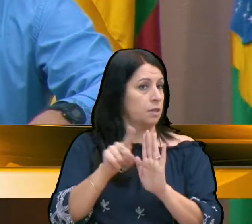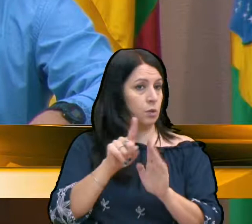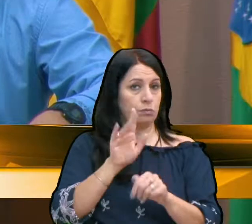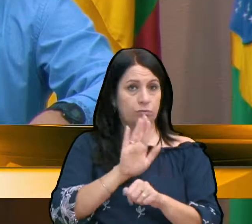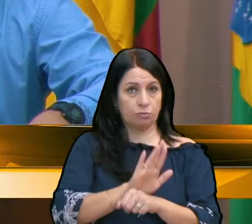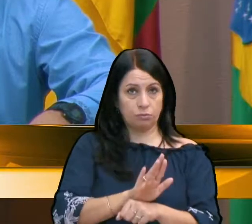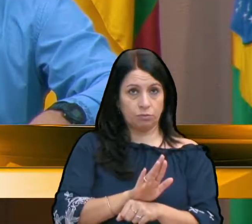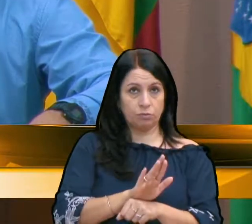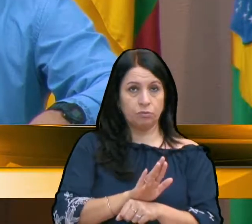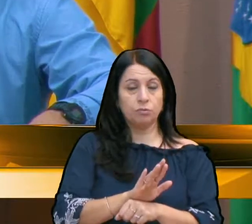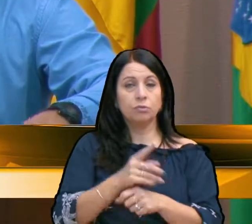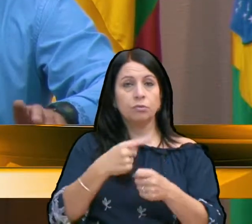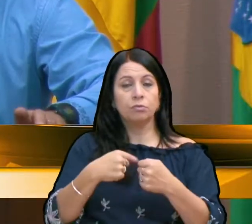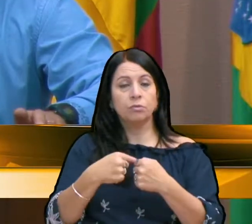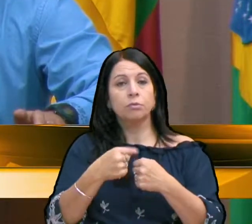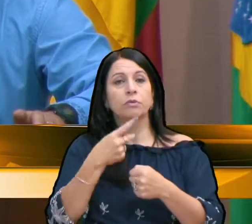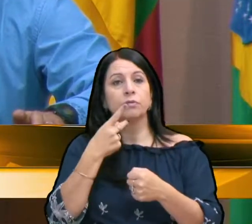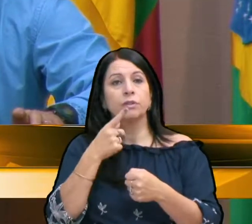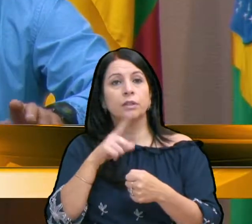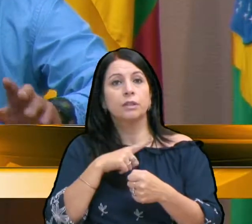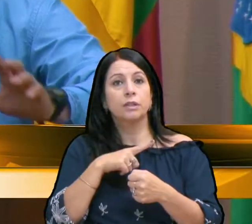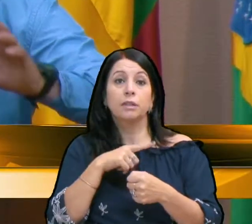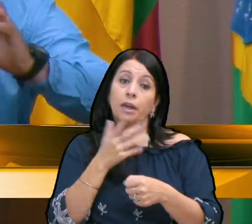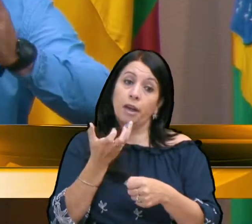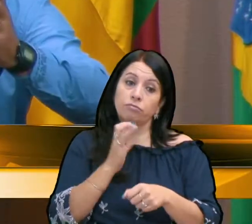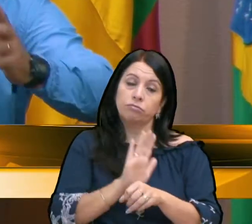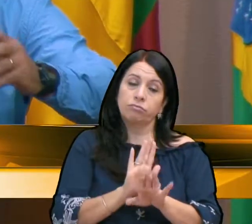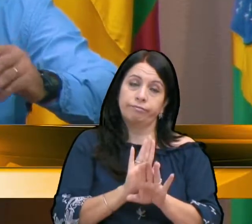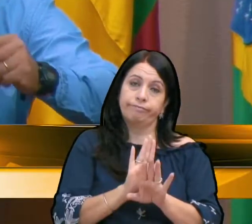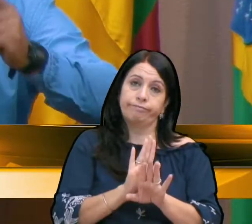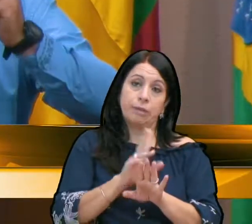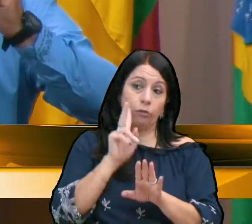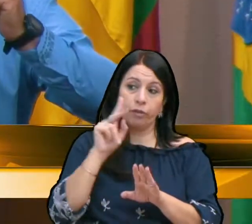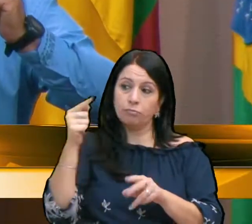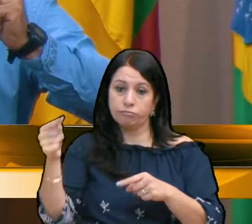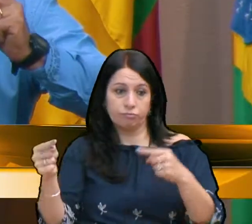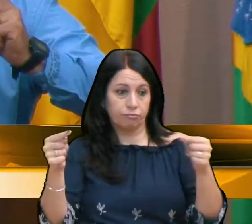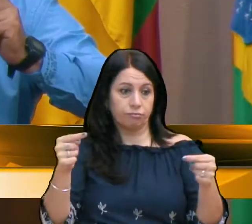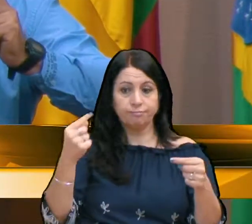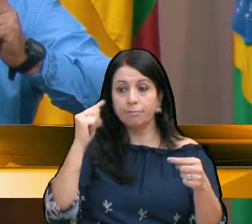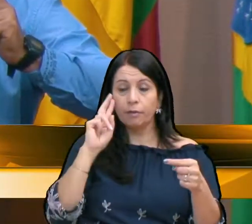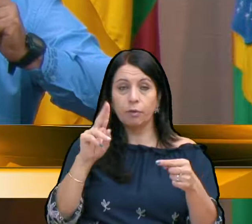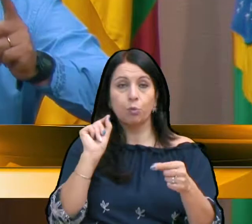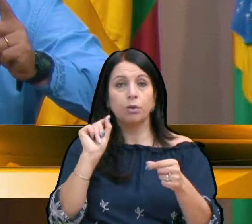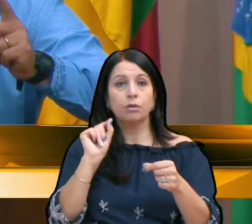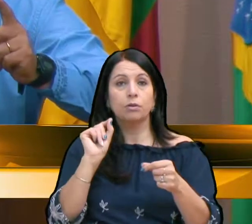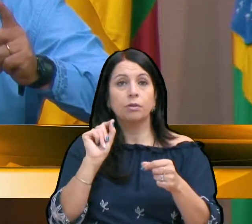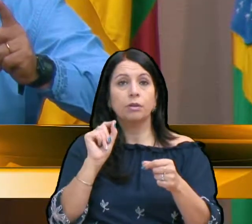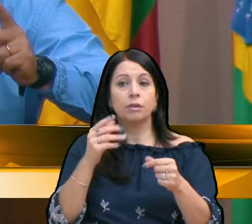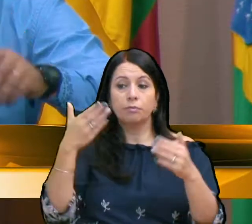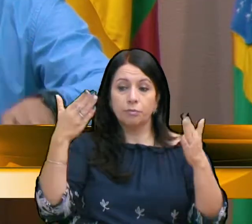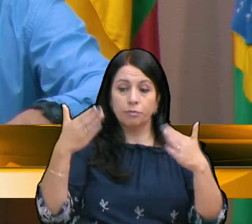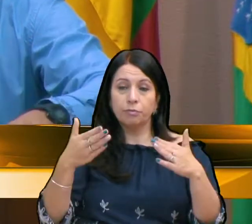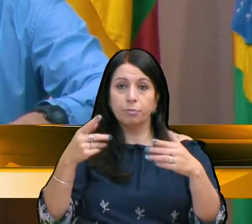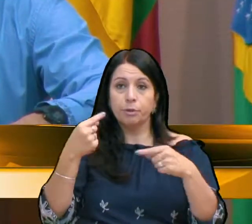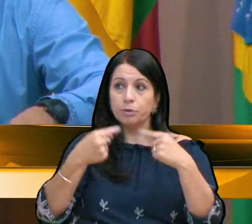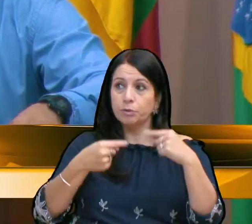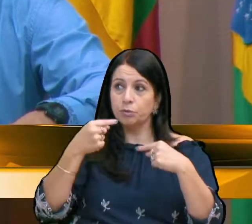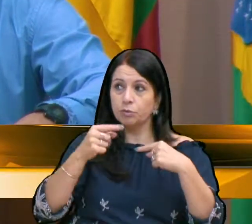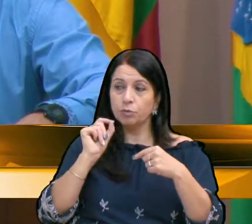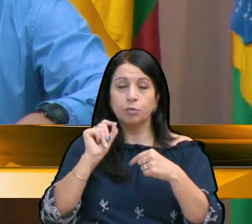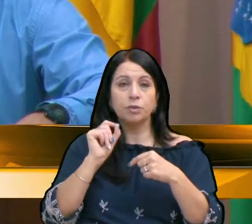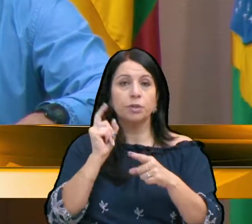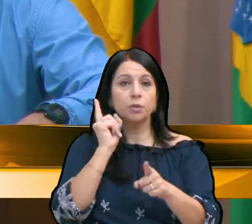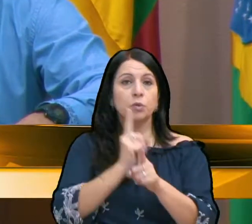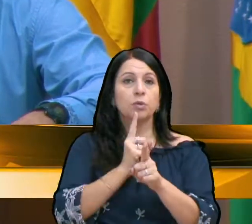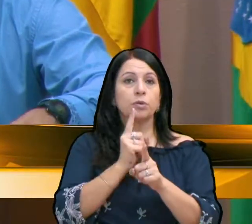ajudam, e o município está dizendo que quer ajudar. Então nós vamos se defrontar construtivamente, frente a frente, e ali junto